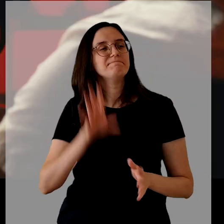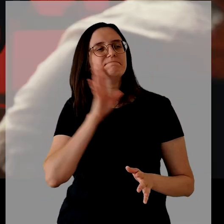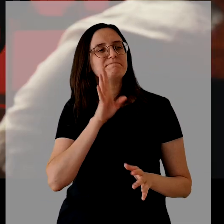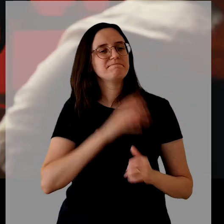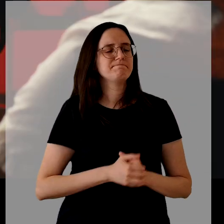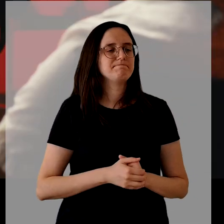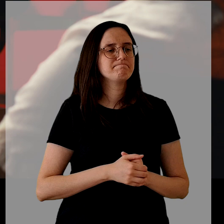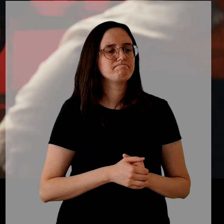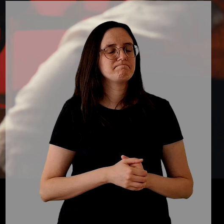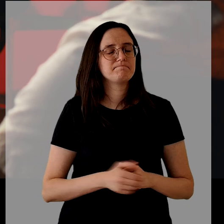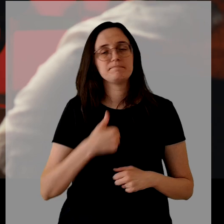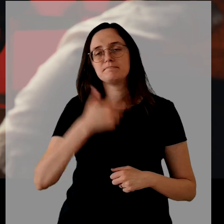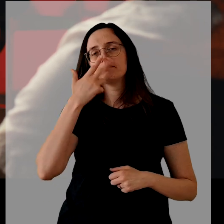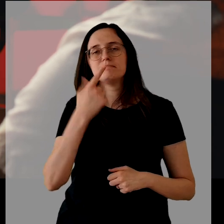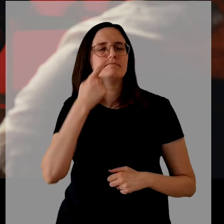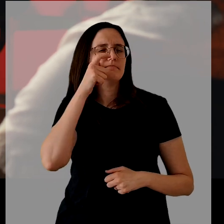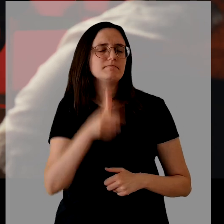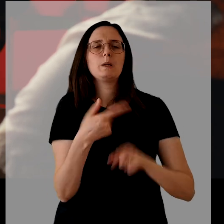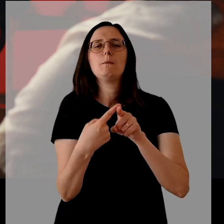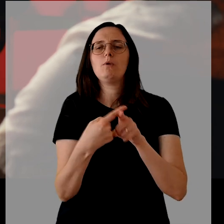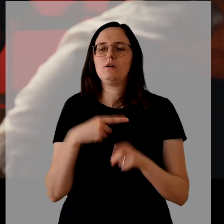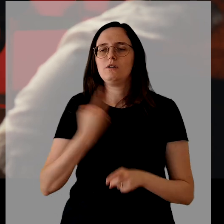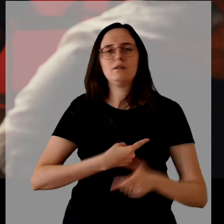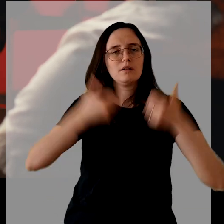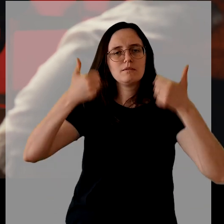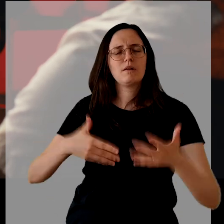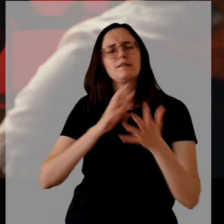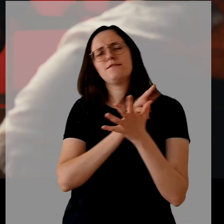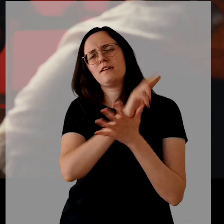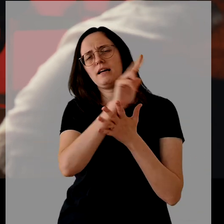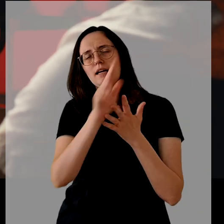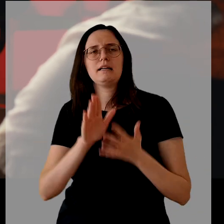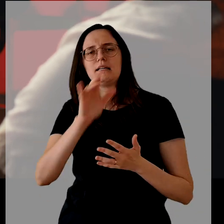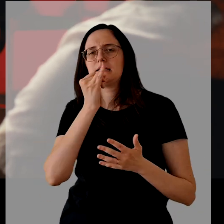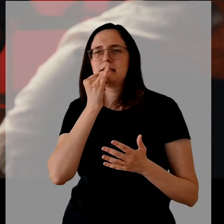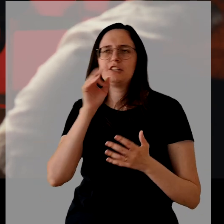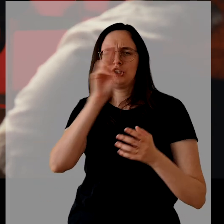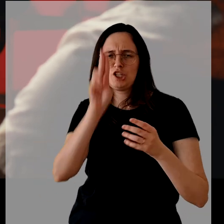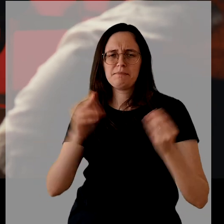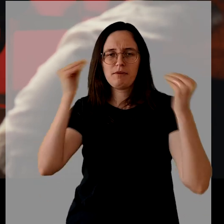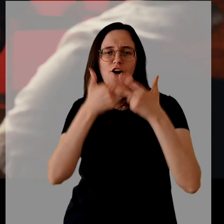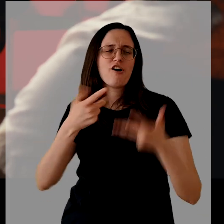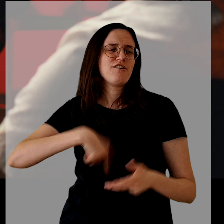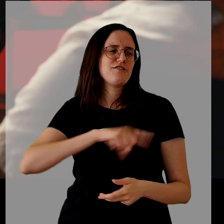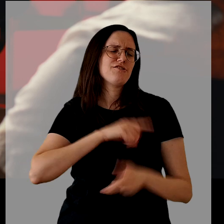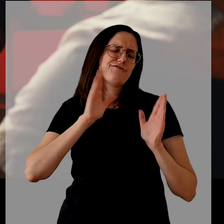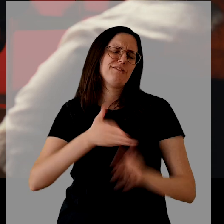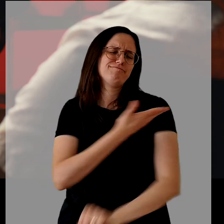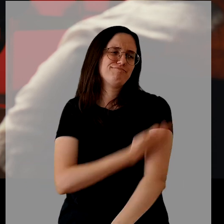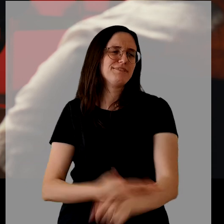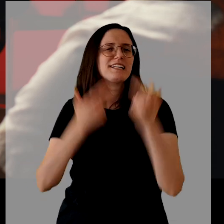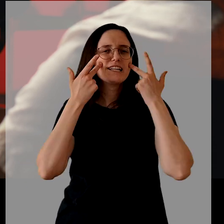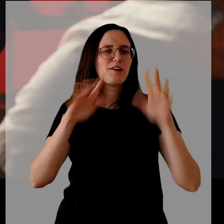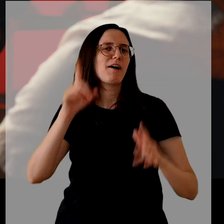Legal. Acho que assim, seria interessante porque a gente está falando de vários, vamos colocar nomenclaturas e várias coisas que pra gente é